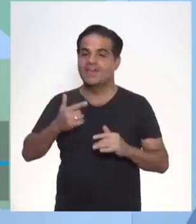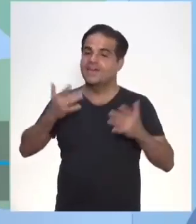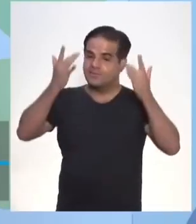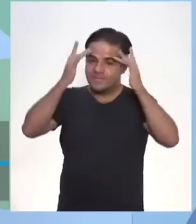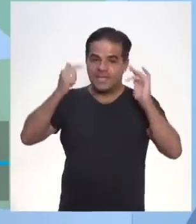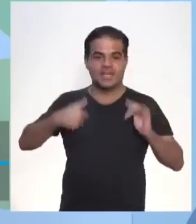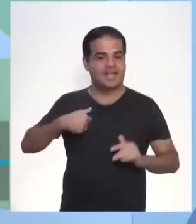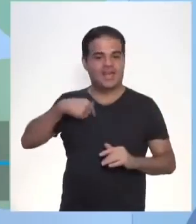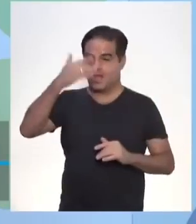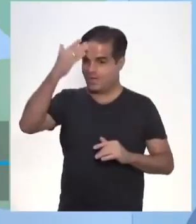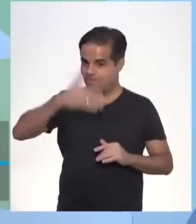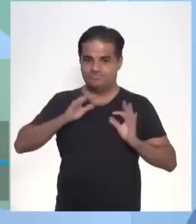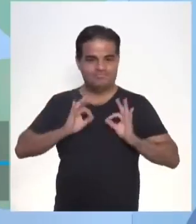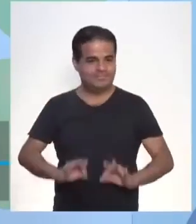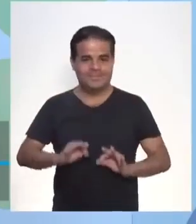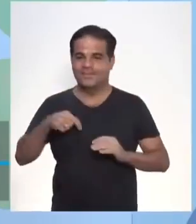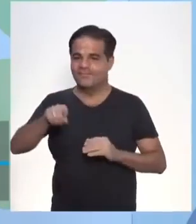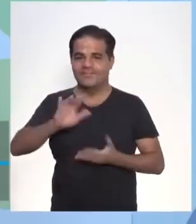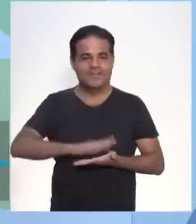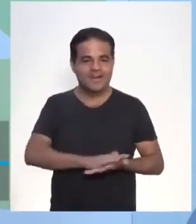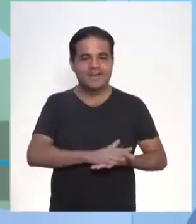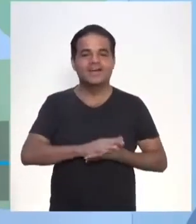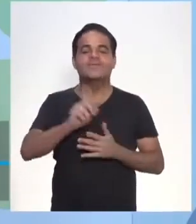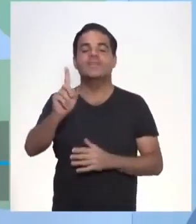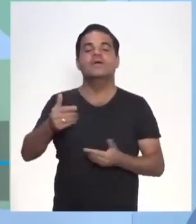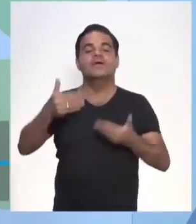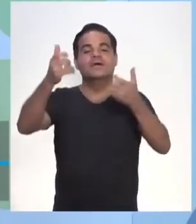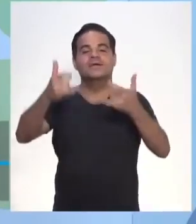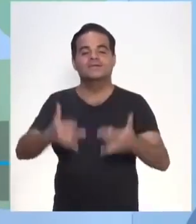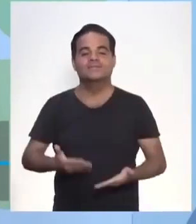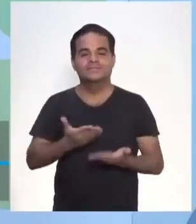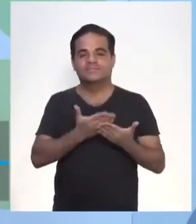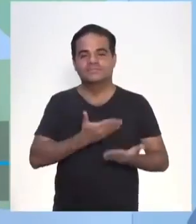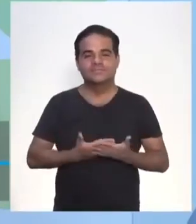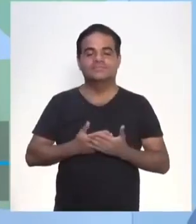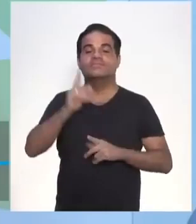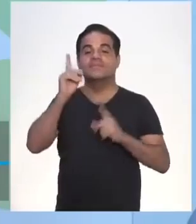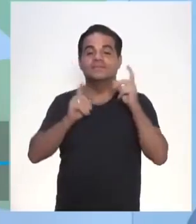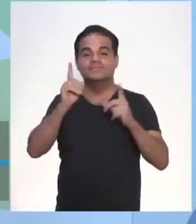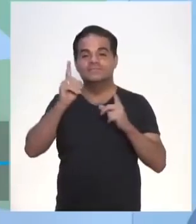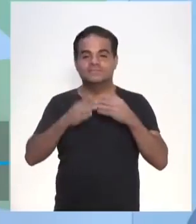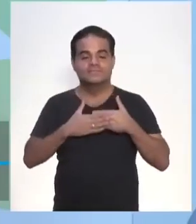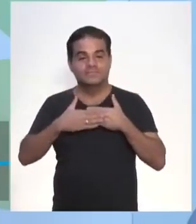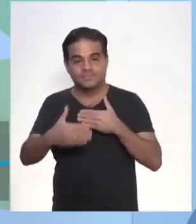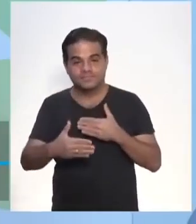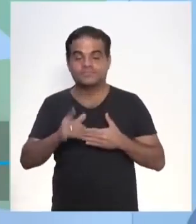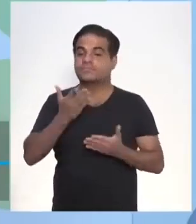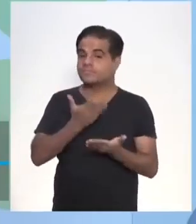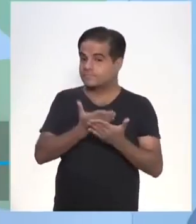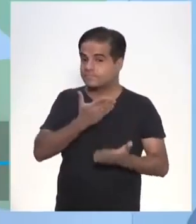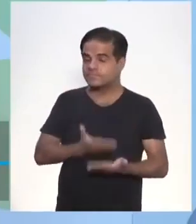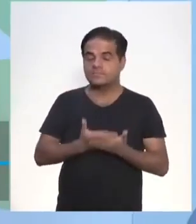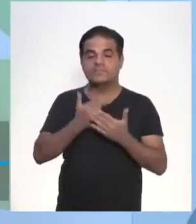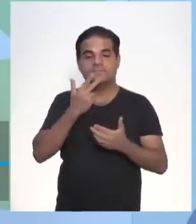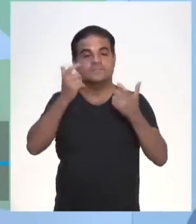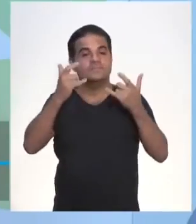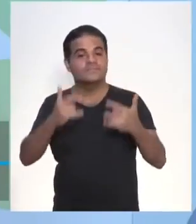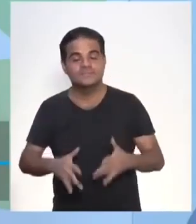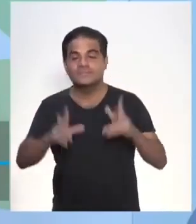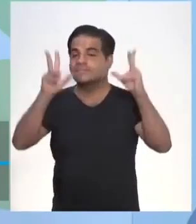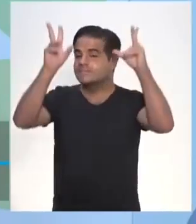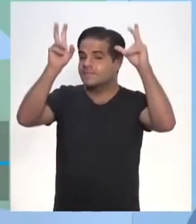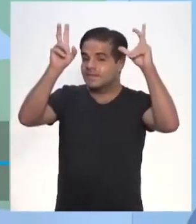vou, tá? Vamos lá então para a nossa aula, descrição e expressividade, né? Que é a aula falando sobre a questão